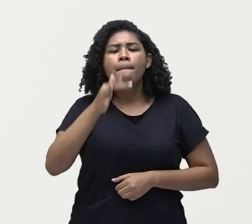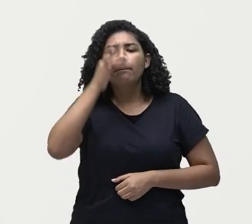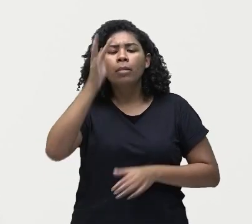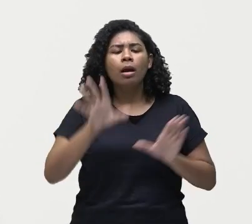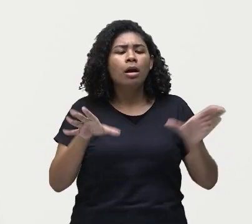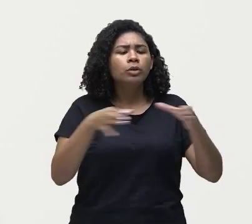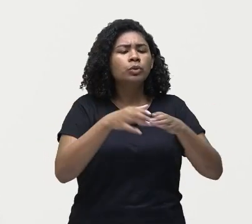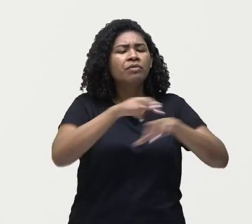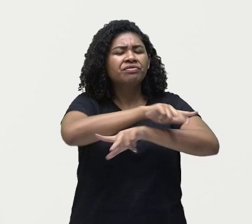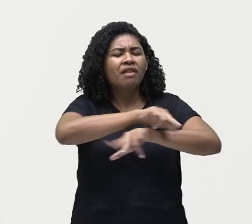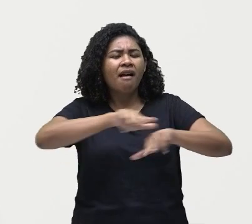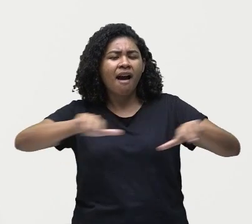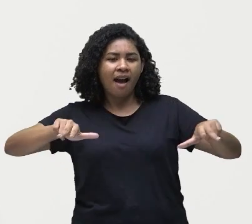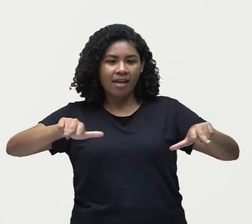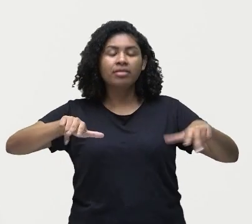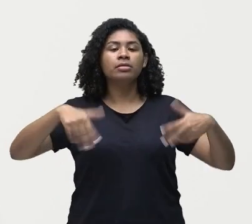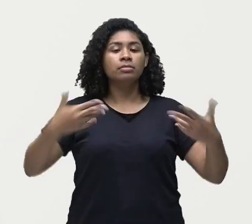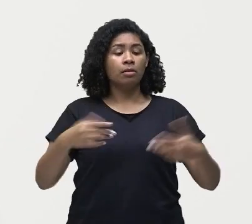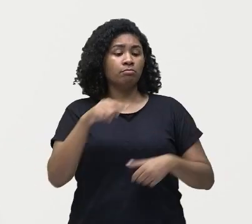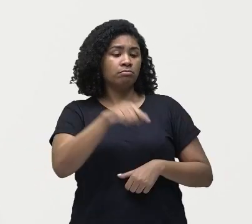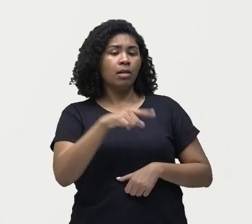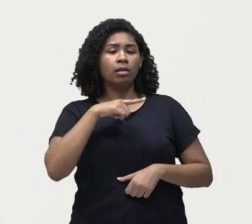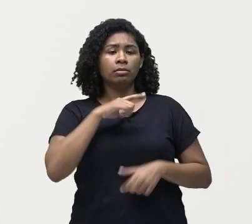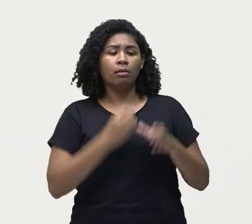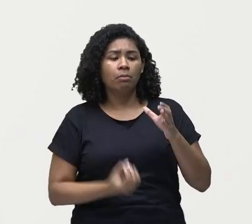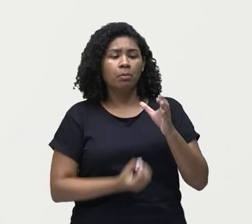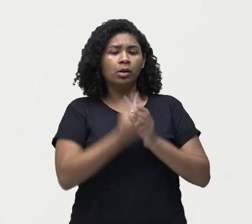produzem o seu próprio alimento.